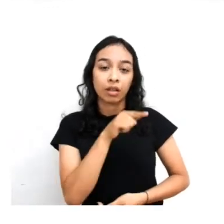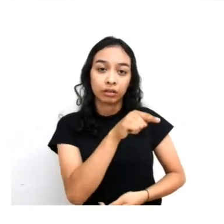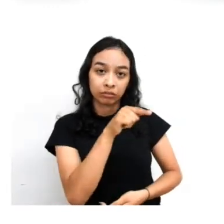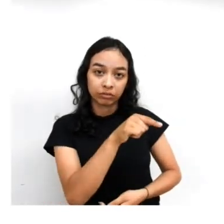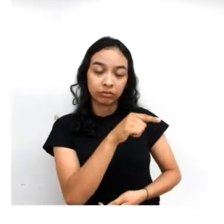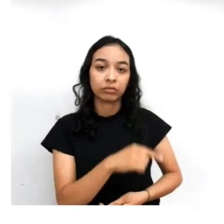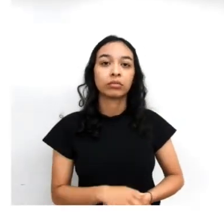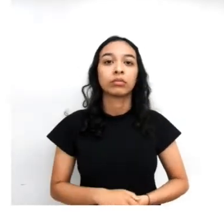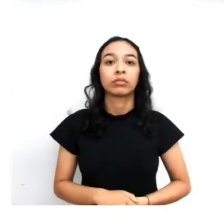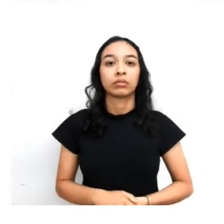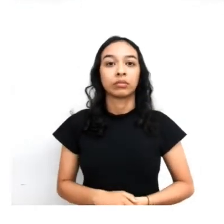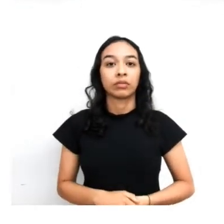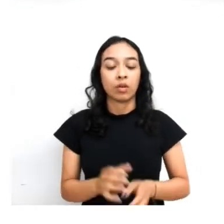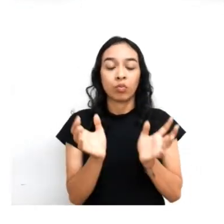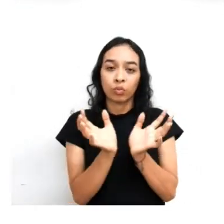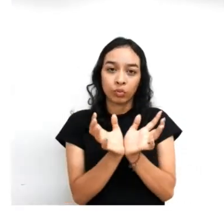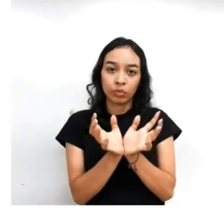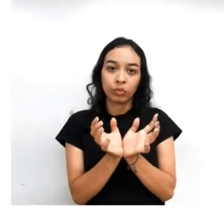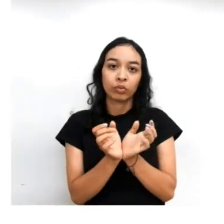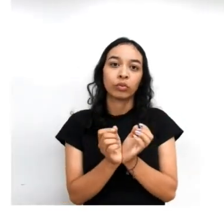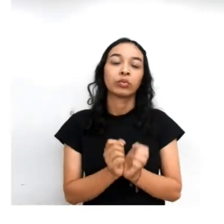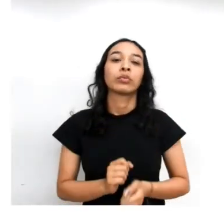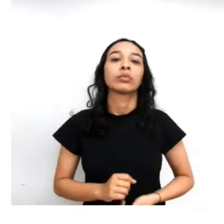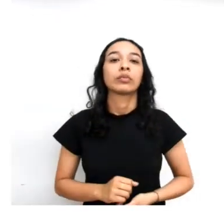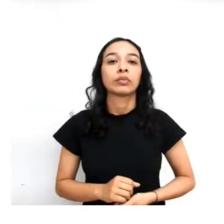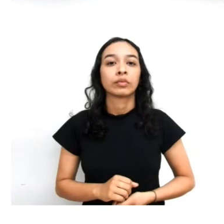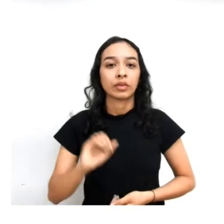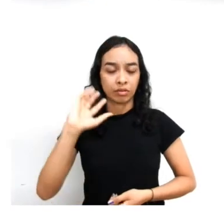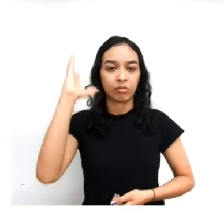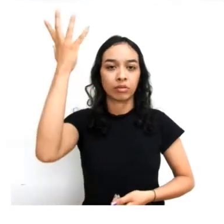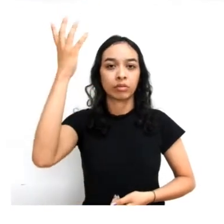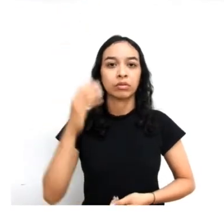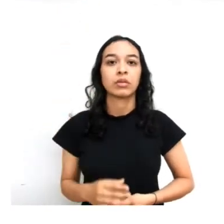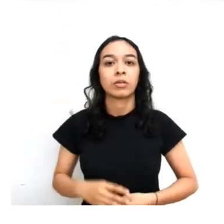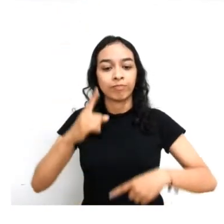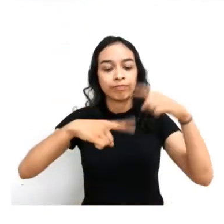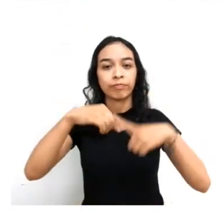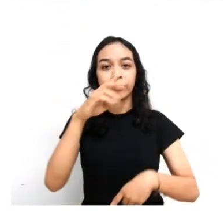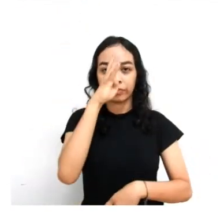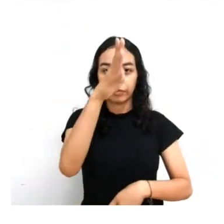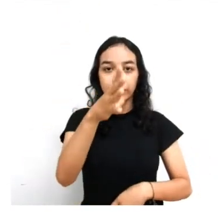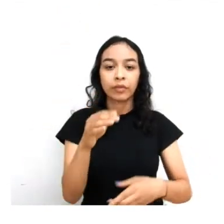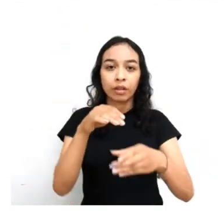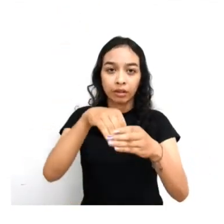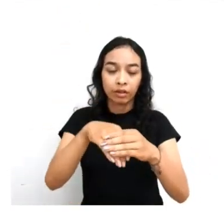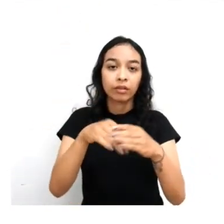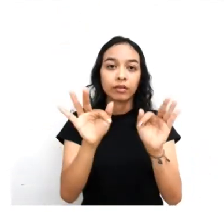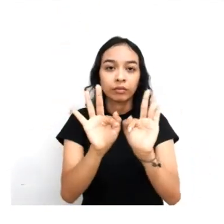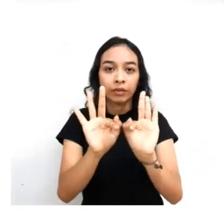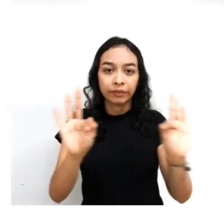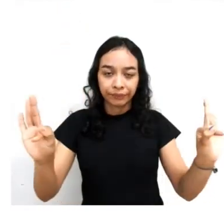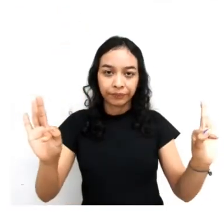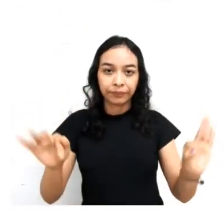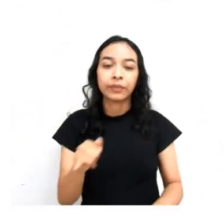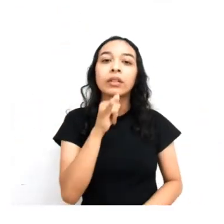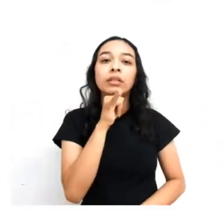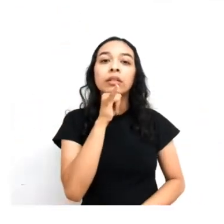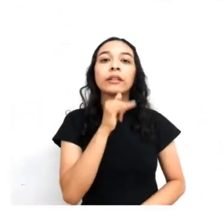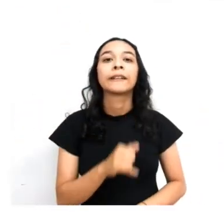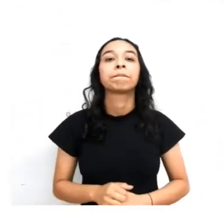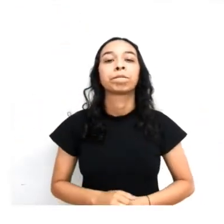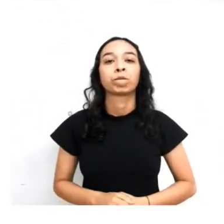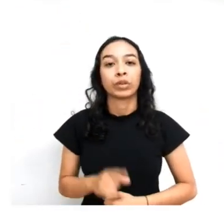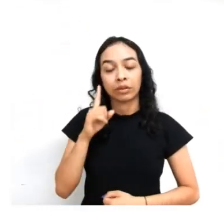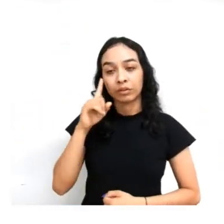frase. Exemplo. Discipulam bonam amo. Dominum hunc